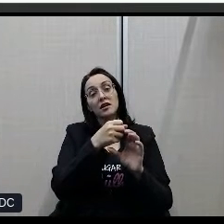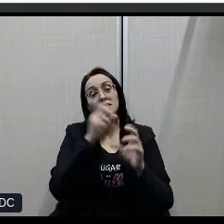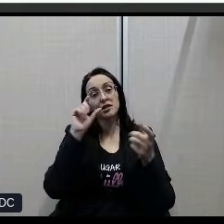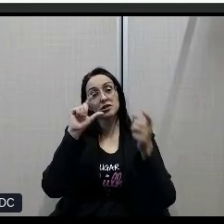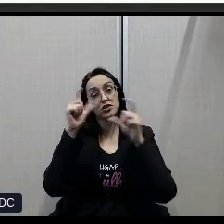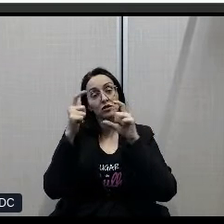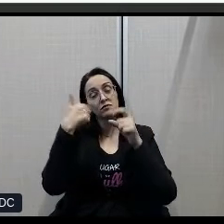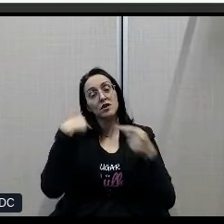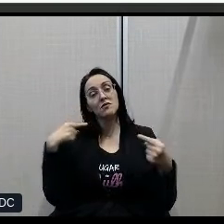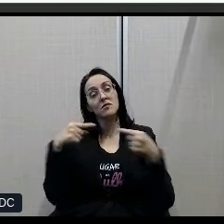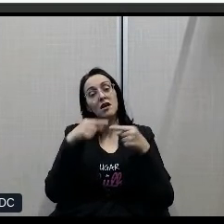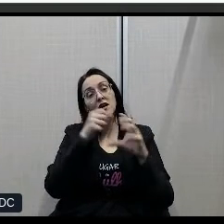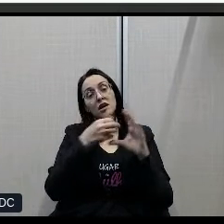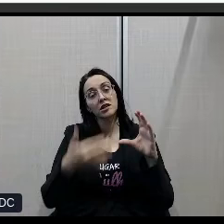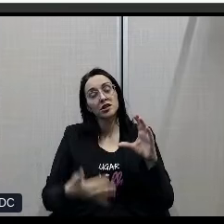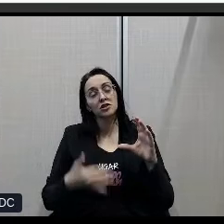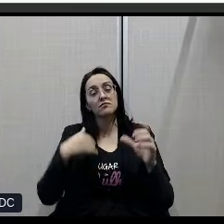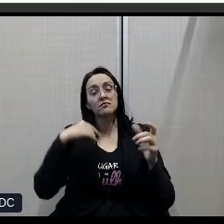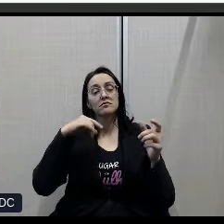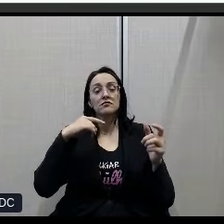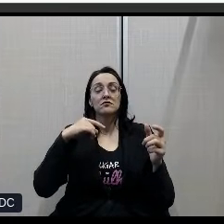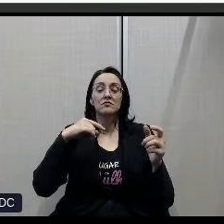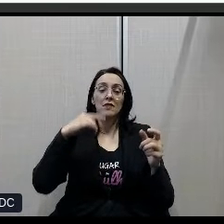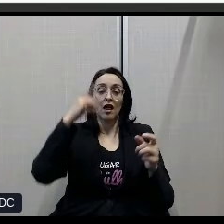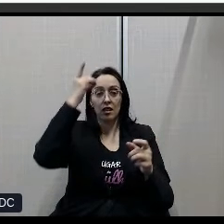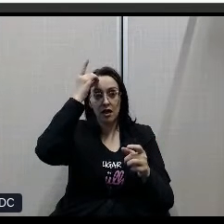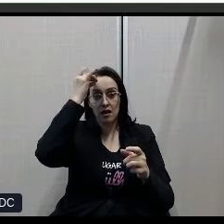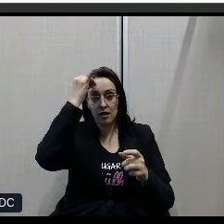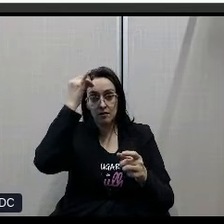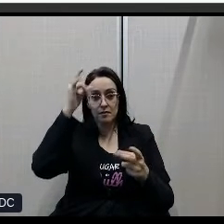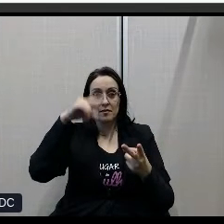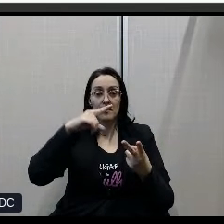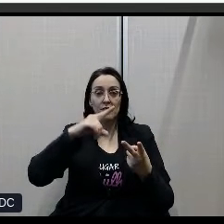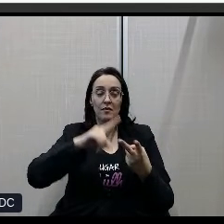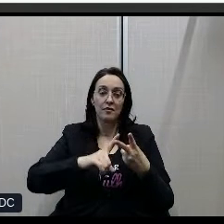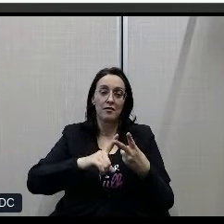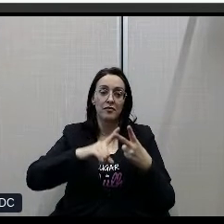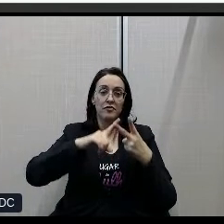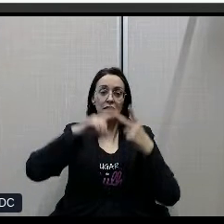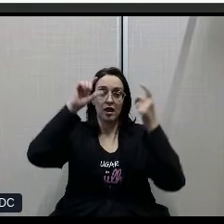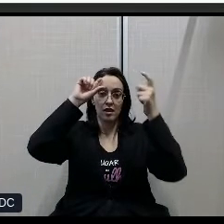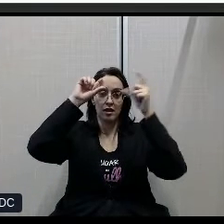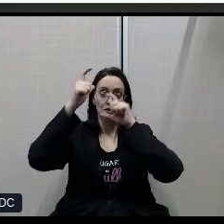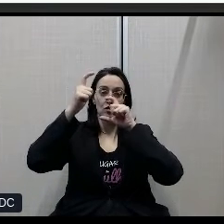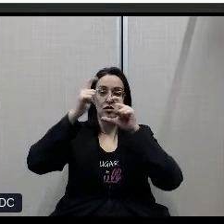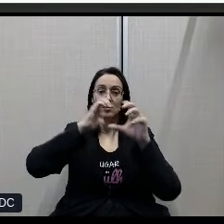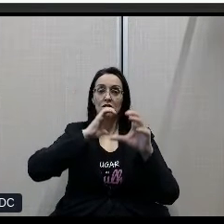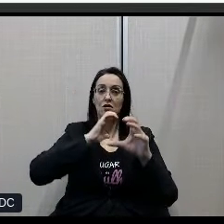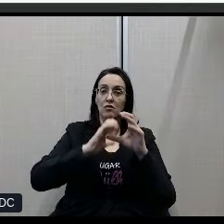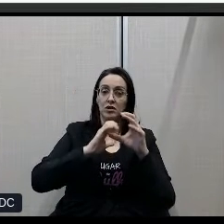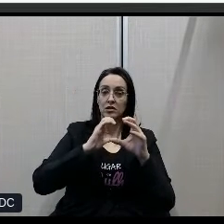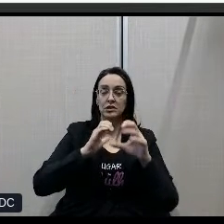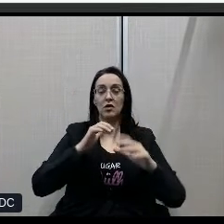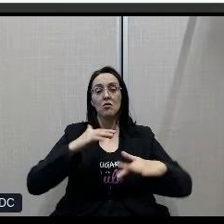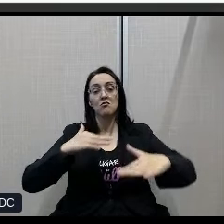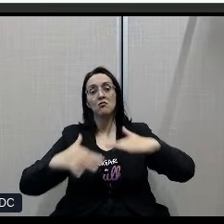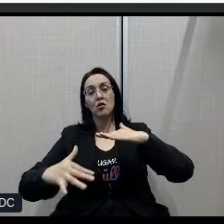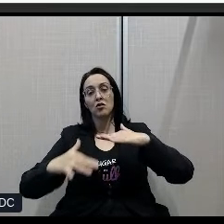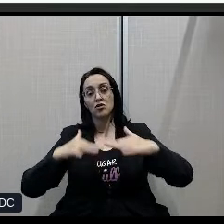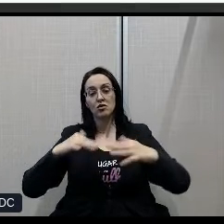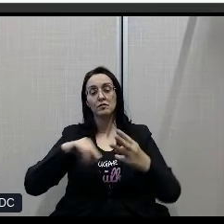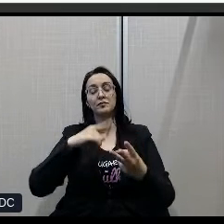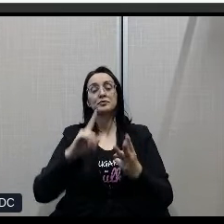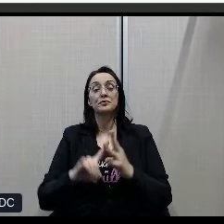tá? As deficiências intelectuais como um todo, transtornos da comunicação, motores, do